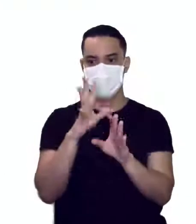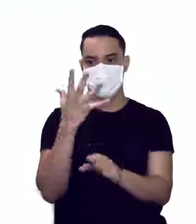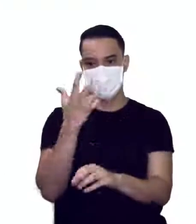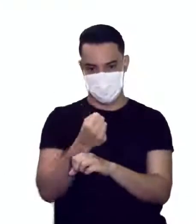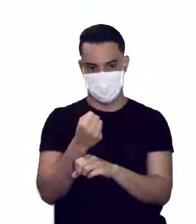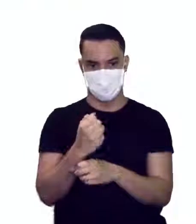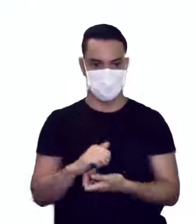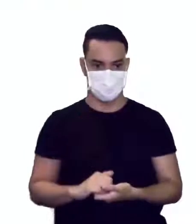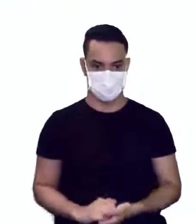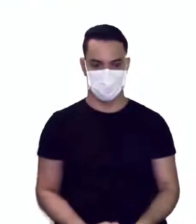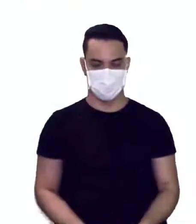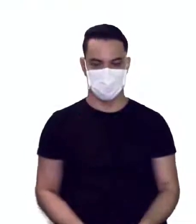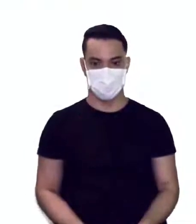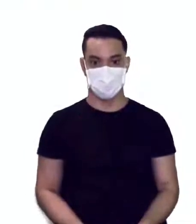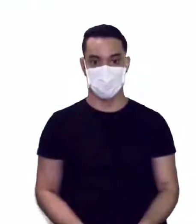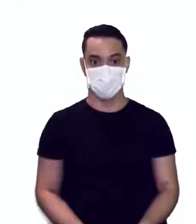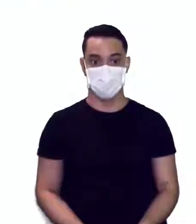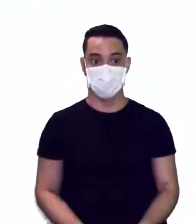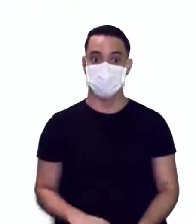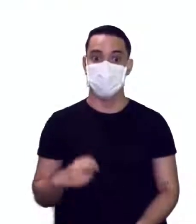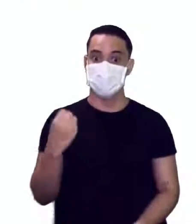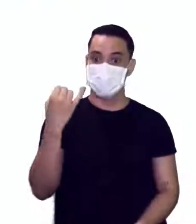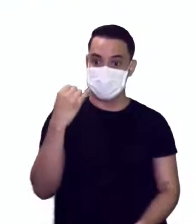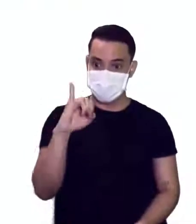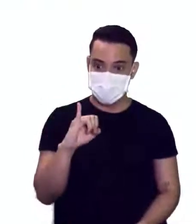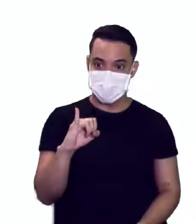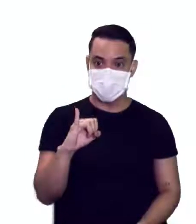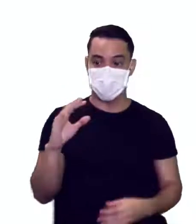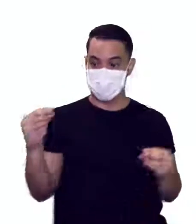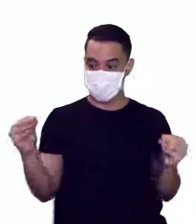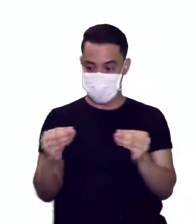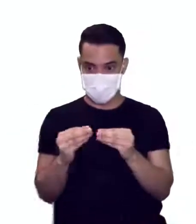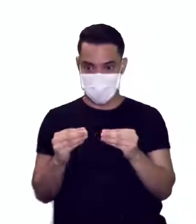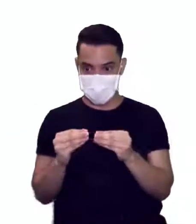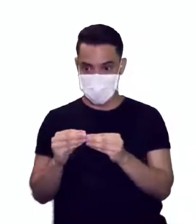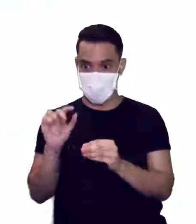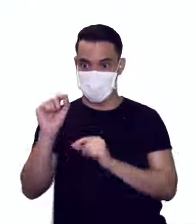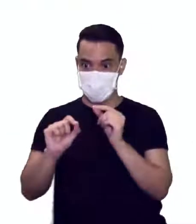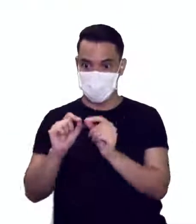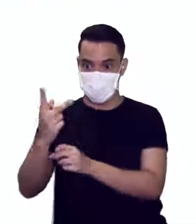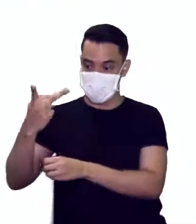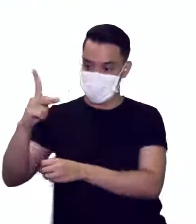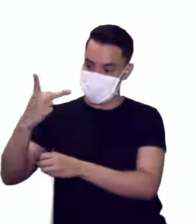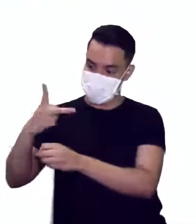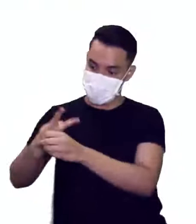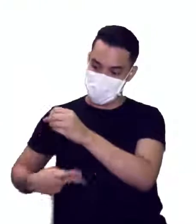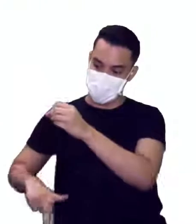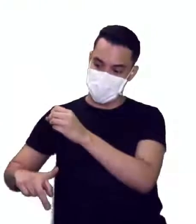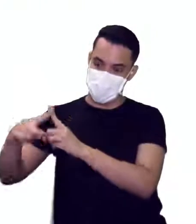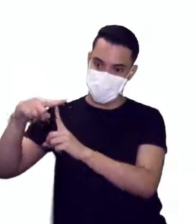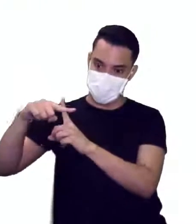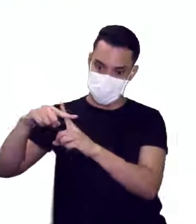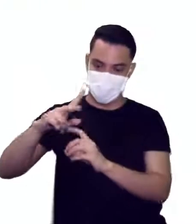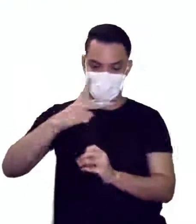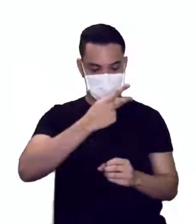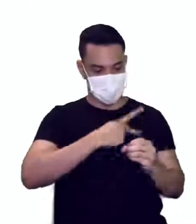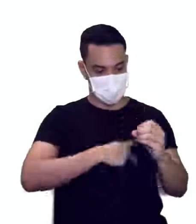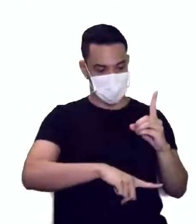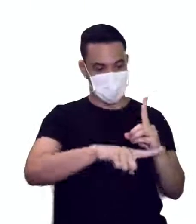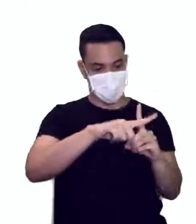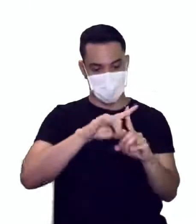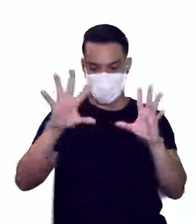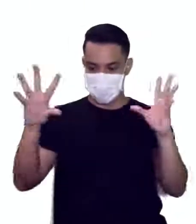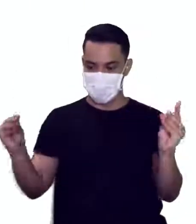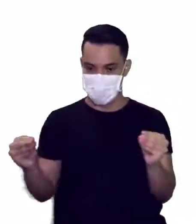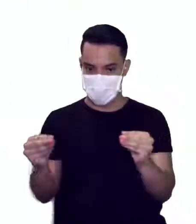se aproximarmos dois prótons, ocorrerá o quê? Uma repulsão, tá bom? Essa repulsão, nós